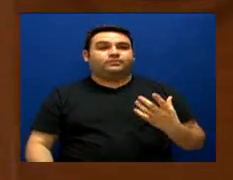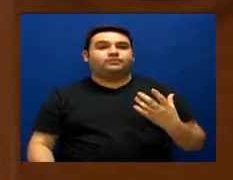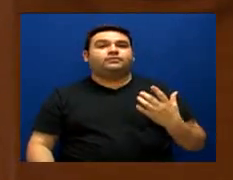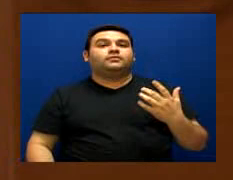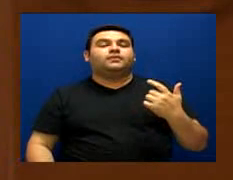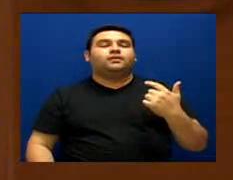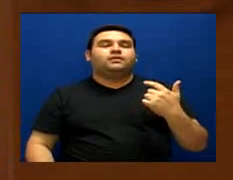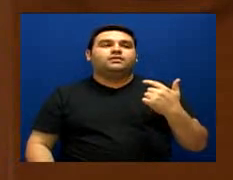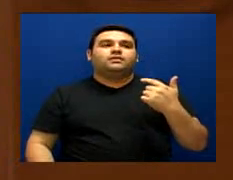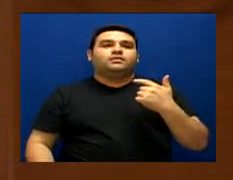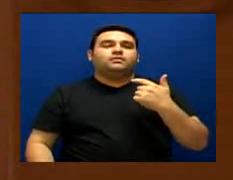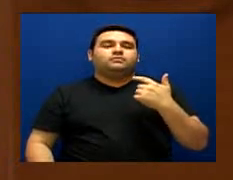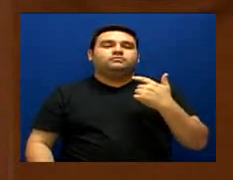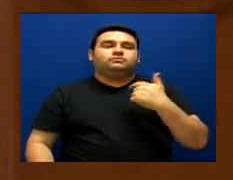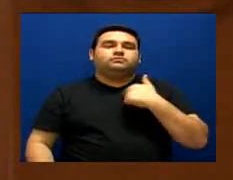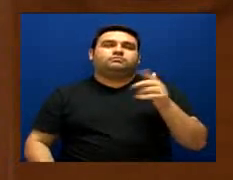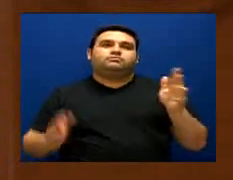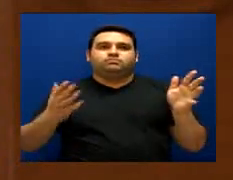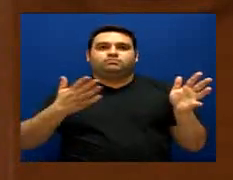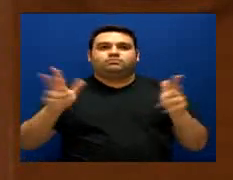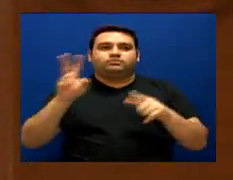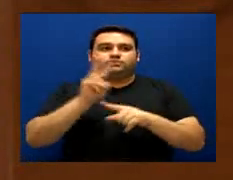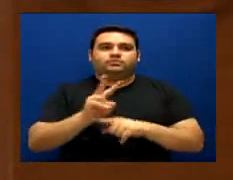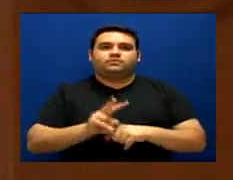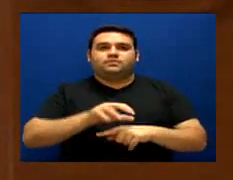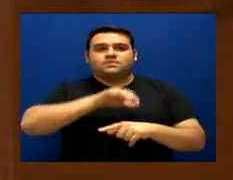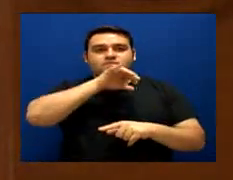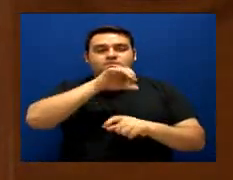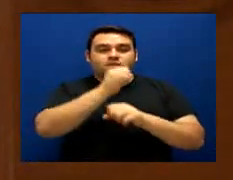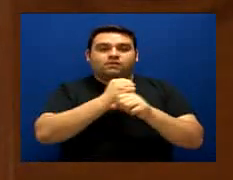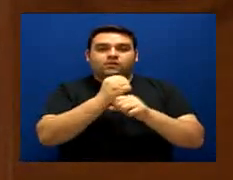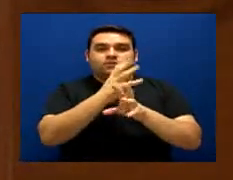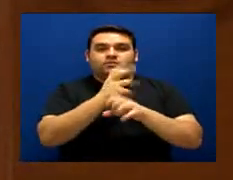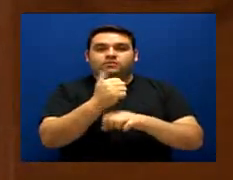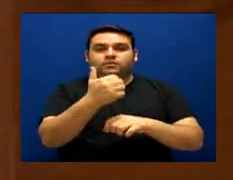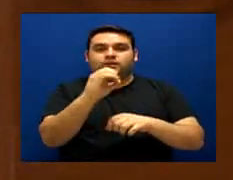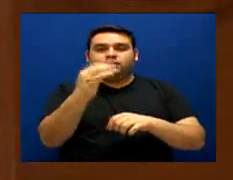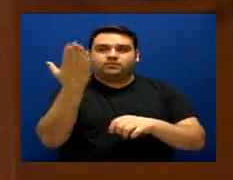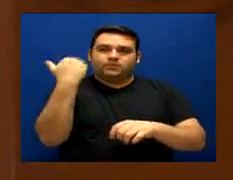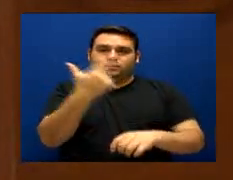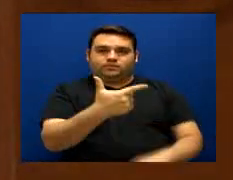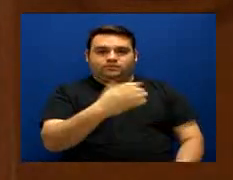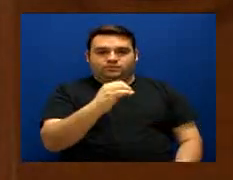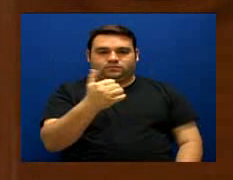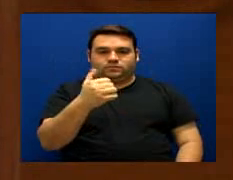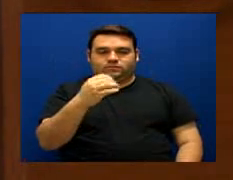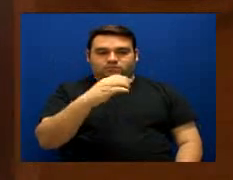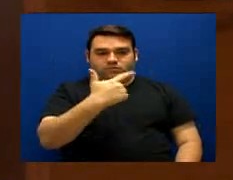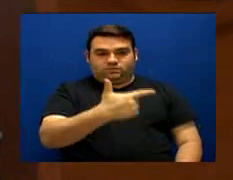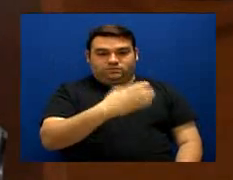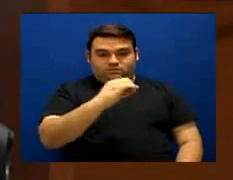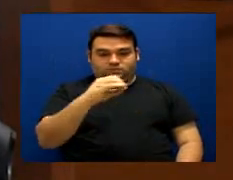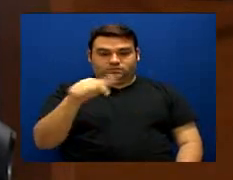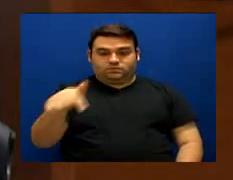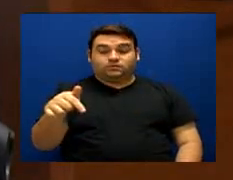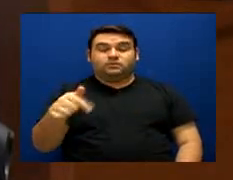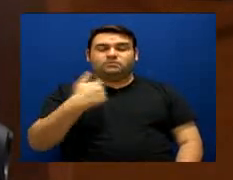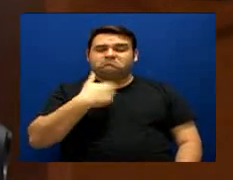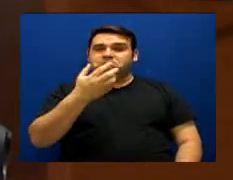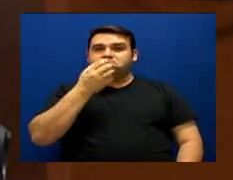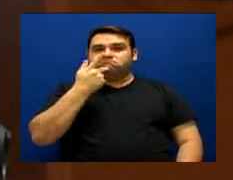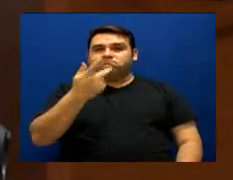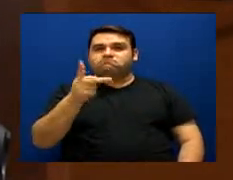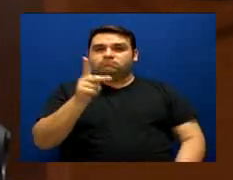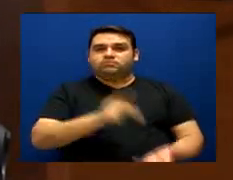Eu acompanho a proteção animal há 10 anos, né, desde 2007, e eu